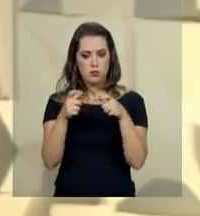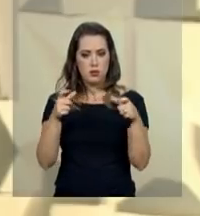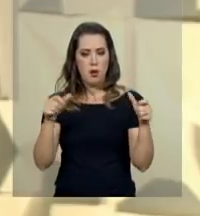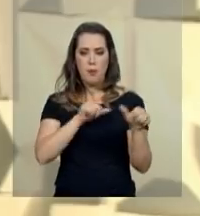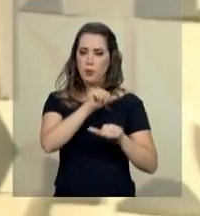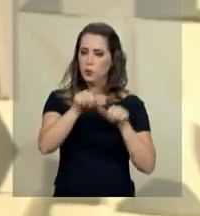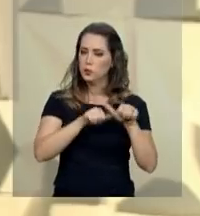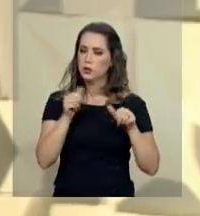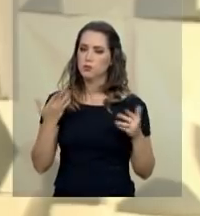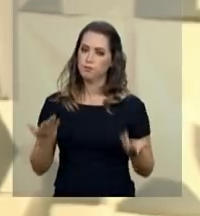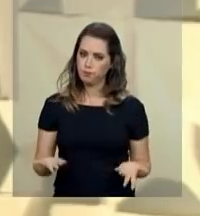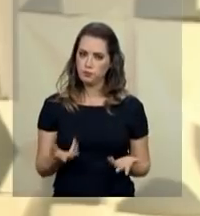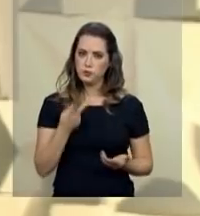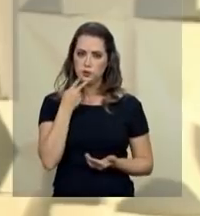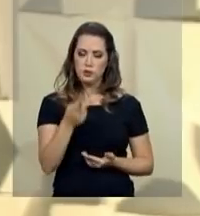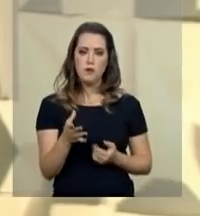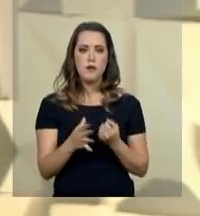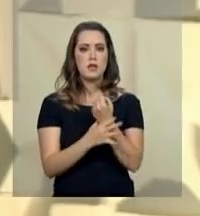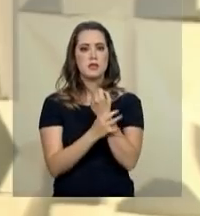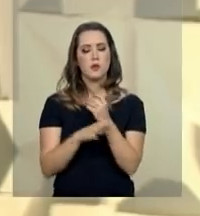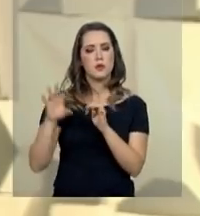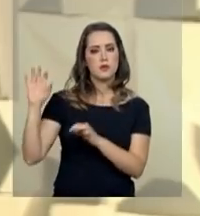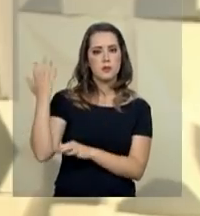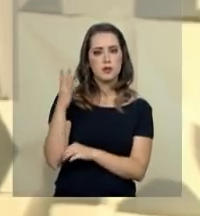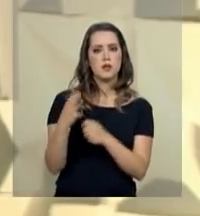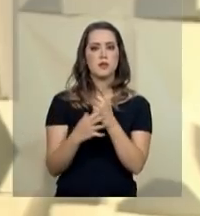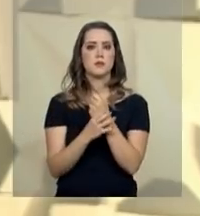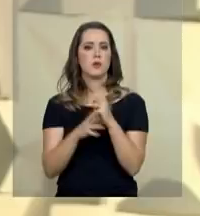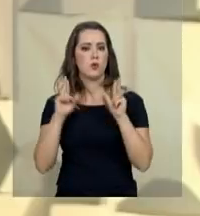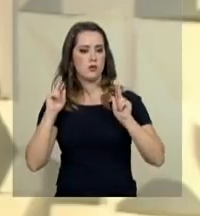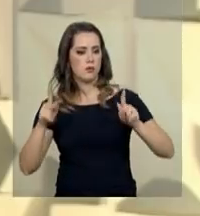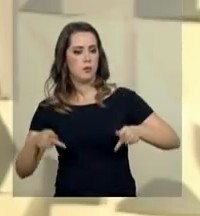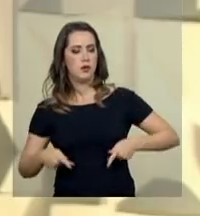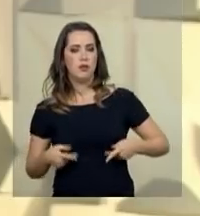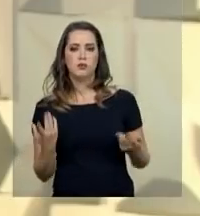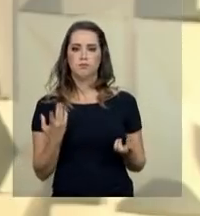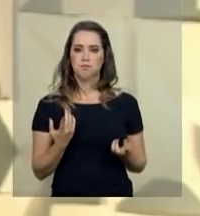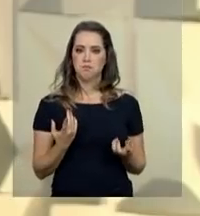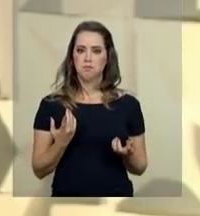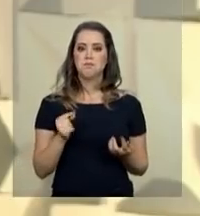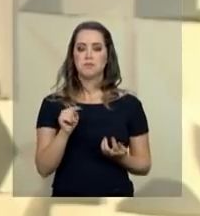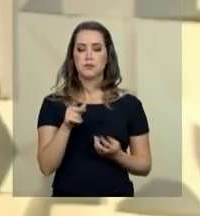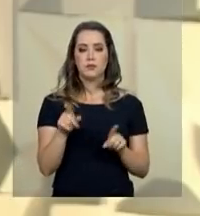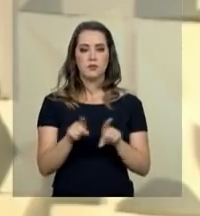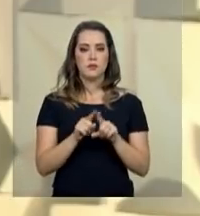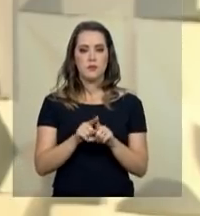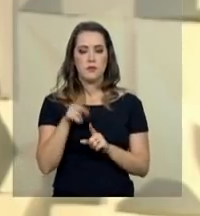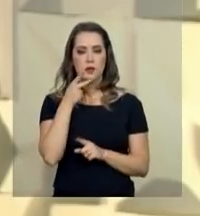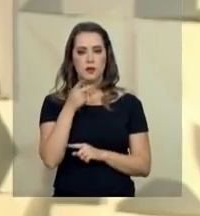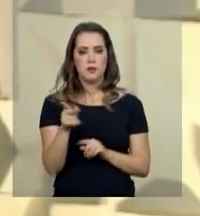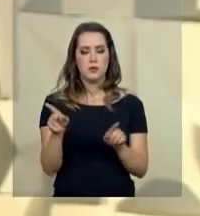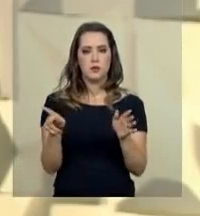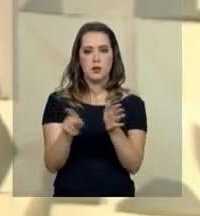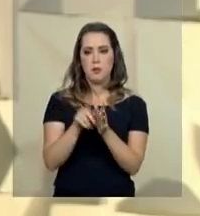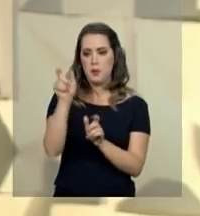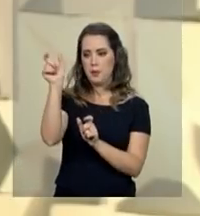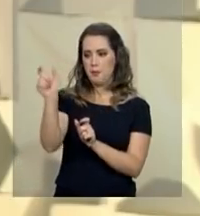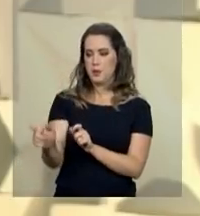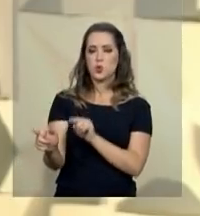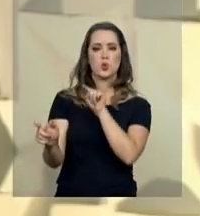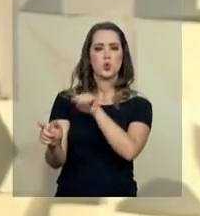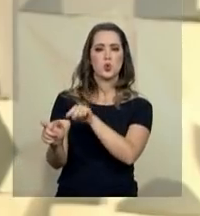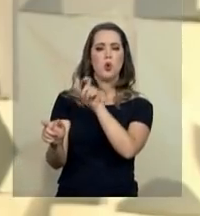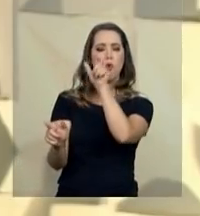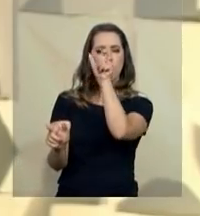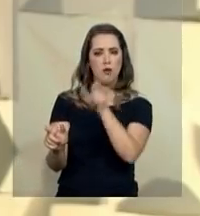cá. Hoje se fala em segurança ambiental, em segurança humana, e se fala no próprio indivíduo, no ser humano,